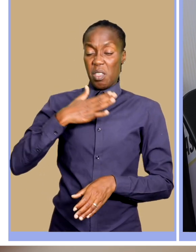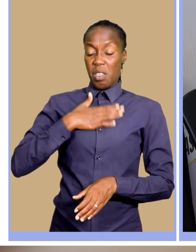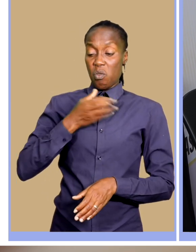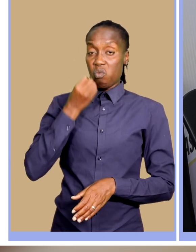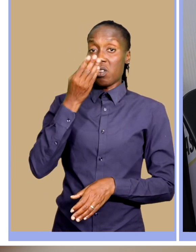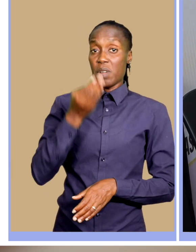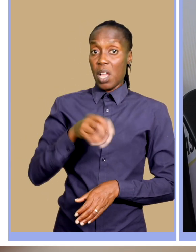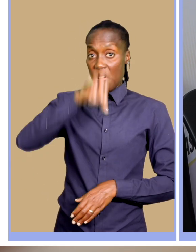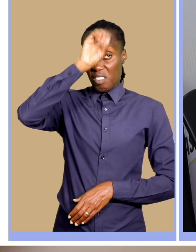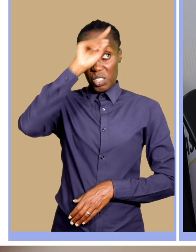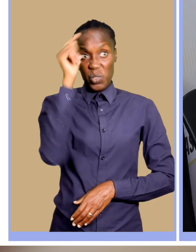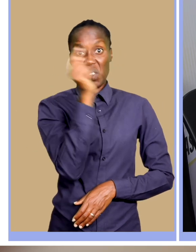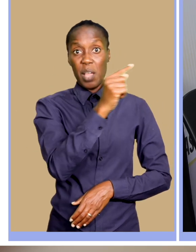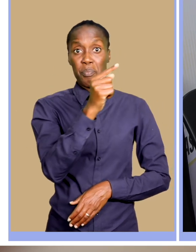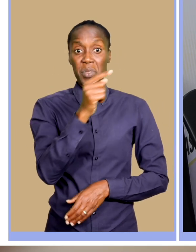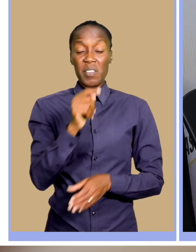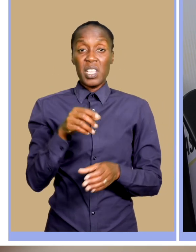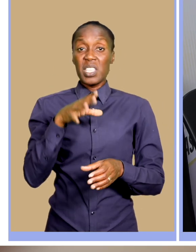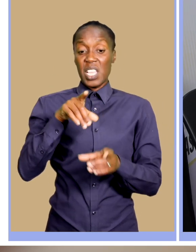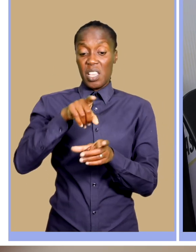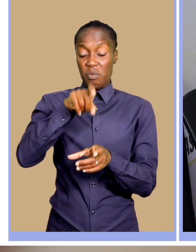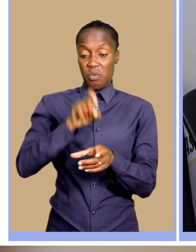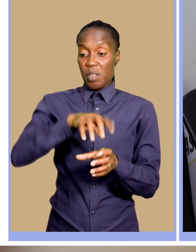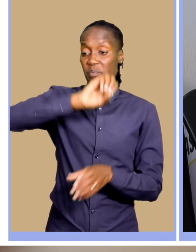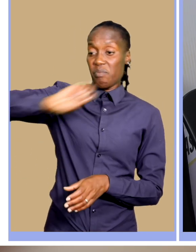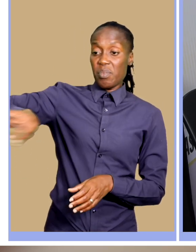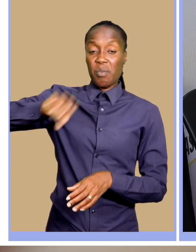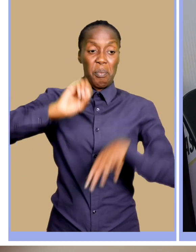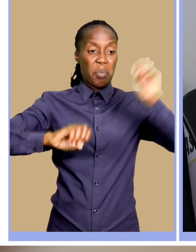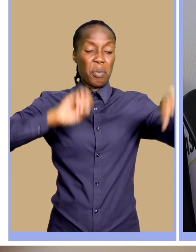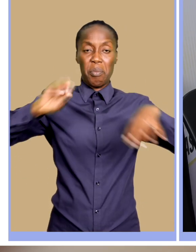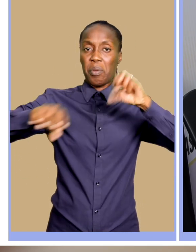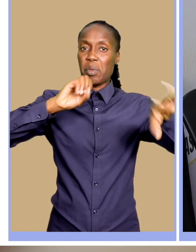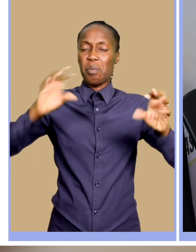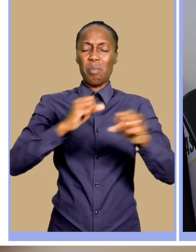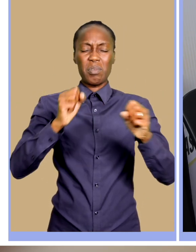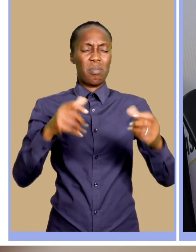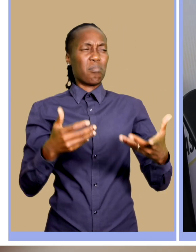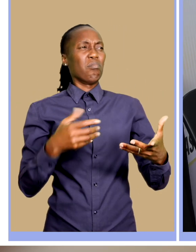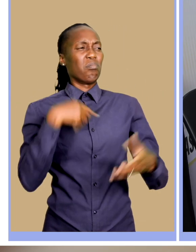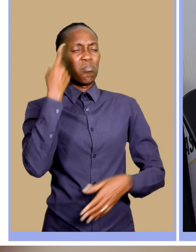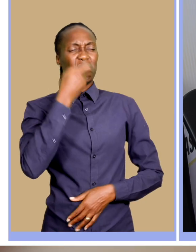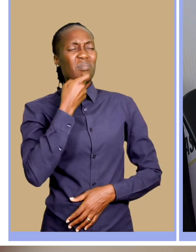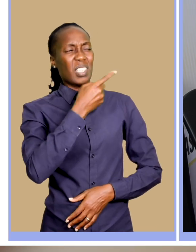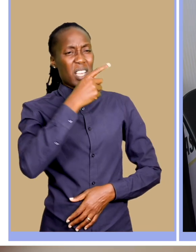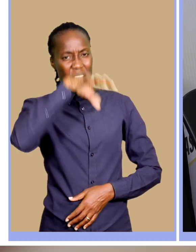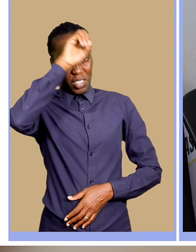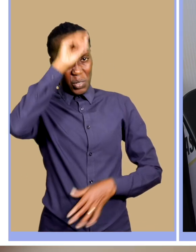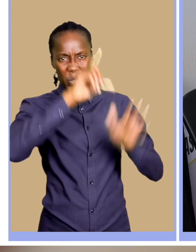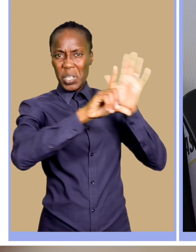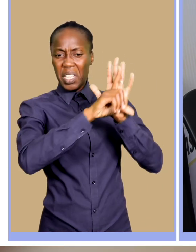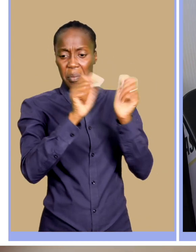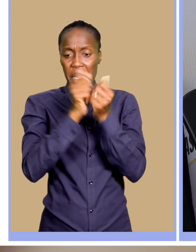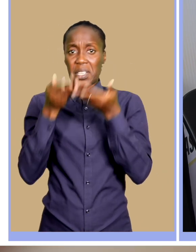dizer, Moçambique é aberto, pode-se fazer de qualquer maneira, então não há lei. Não